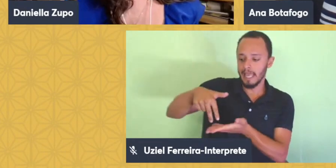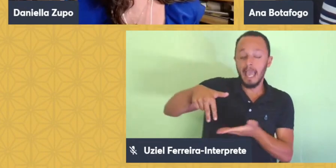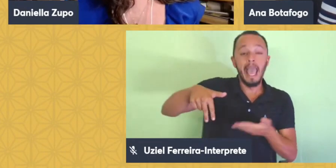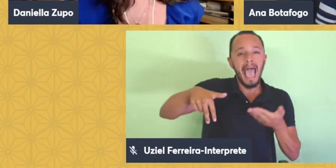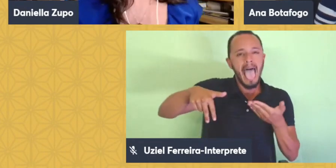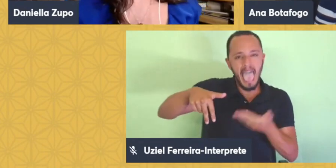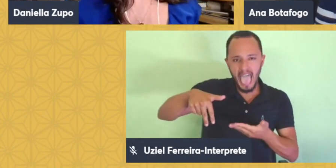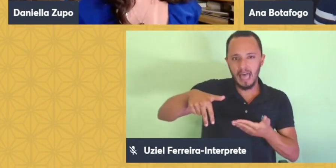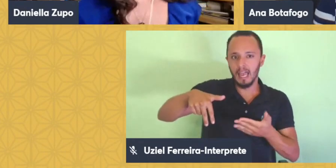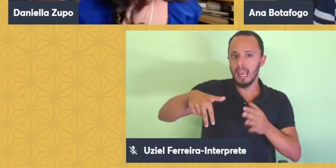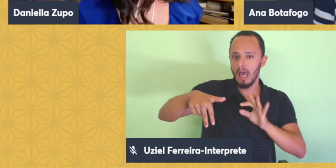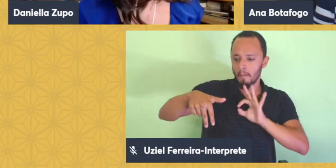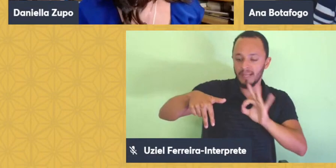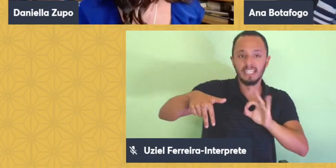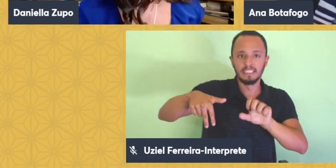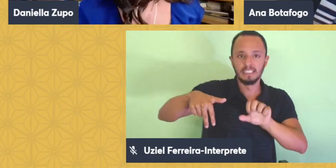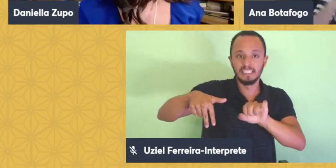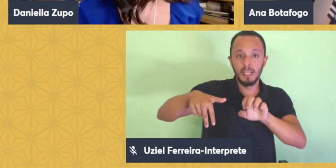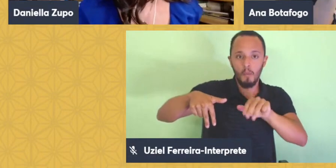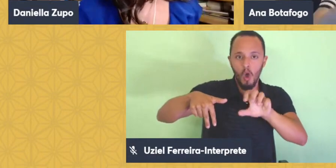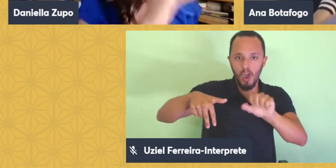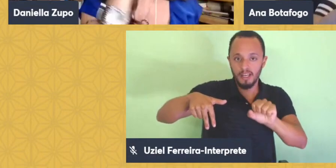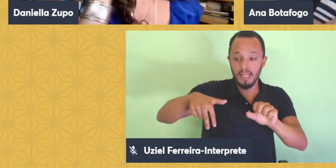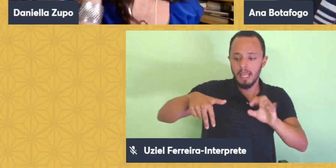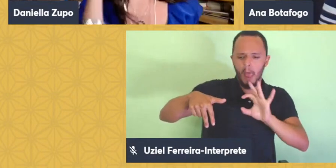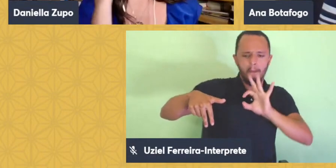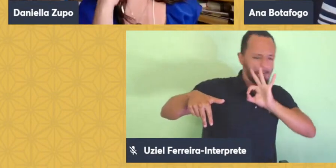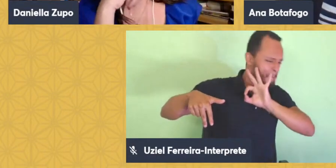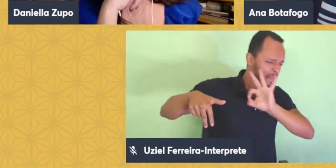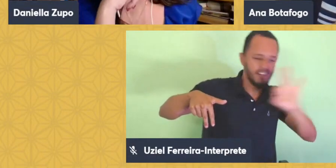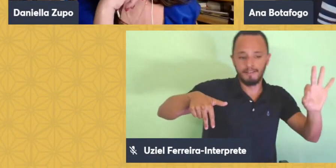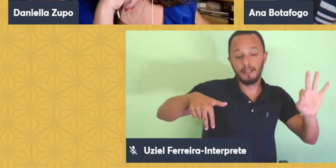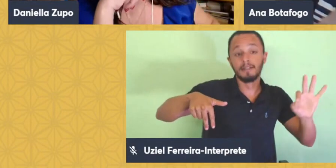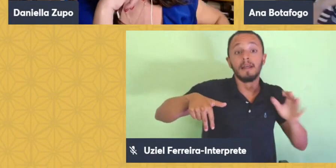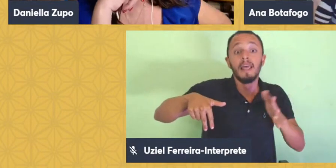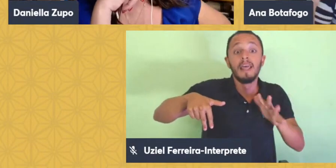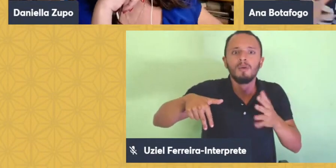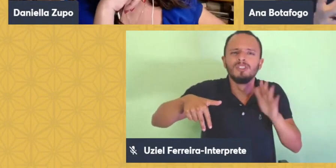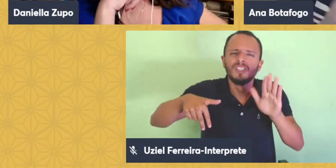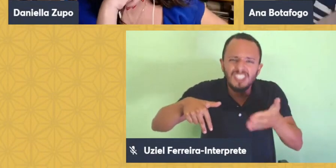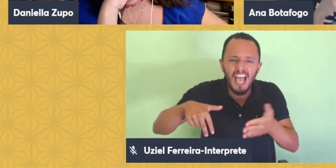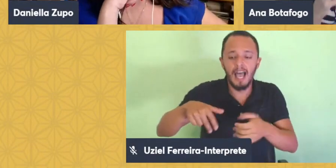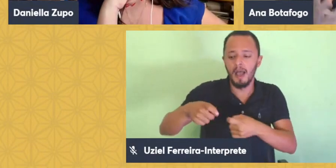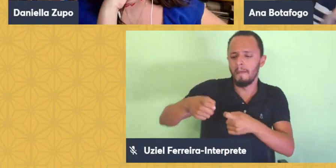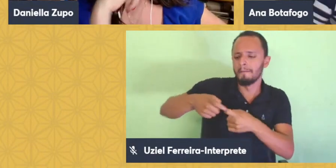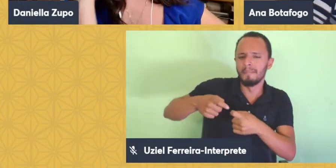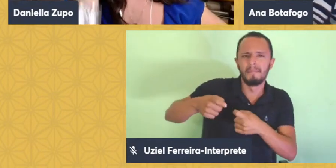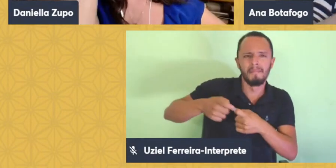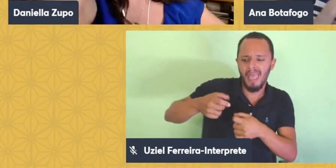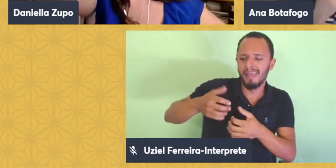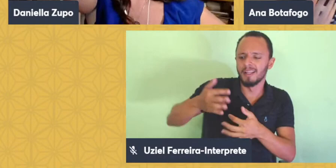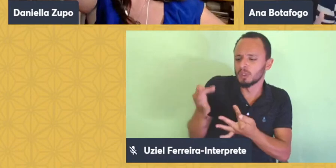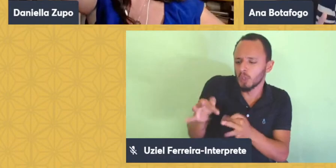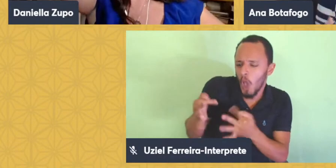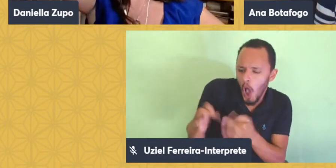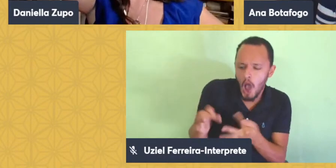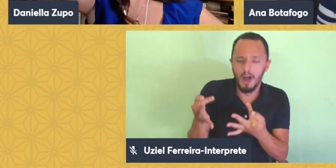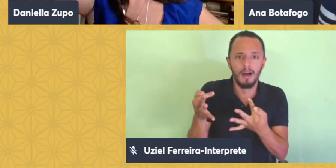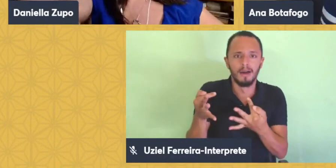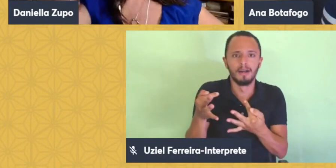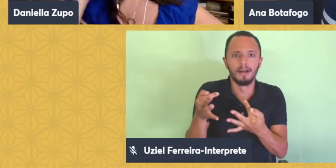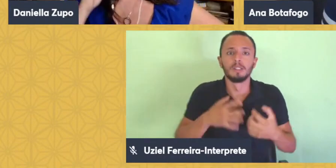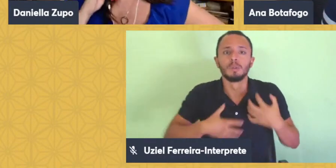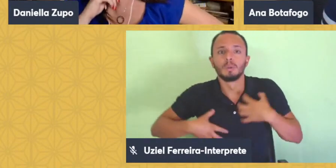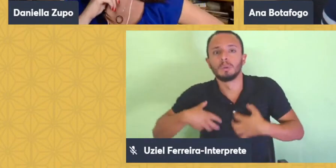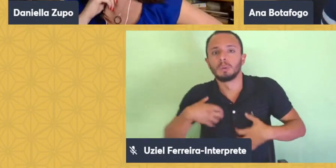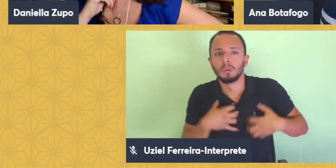eu já entrei com machucado já entrei com medo em cena claro que a gente entra a gente se prepara para fazer o melhor